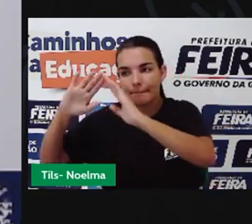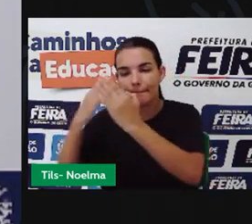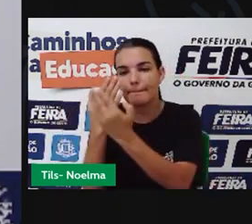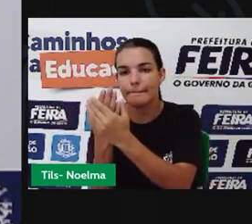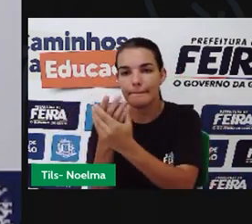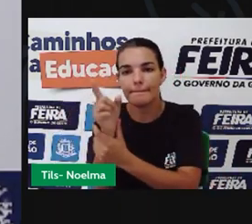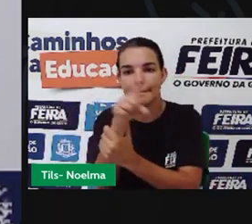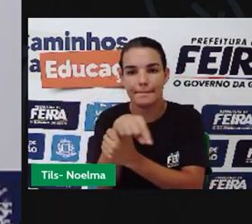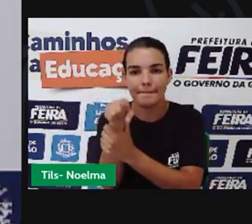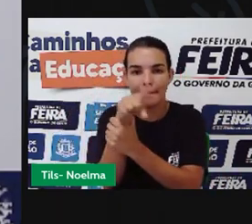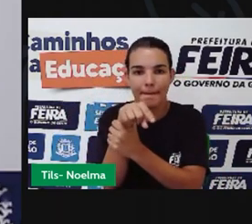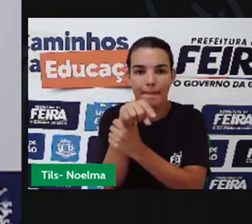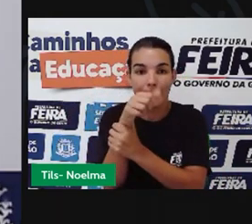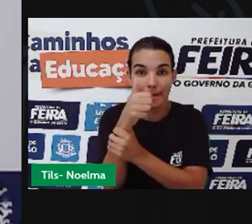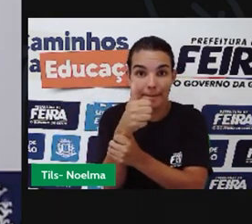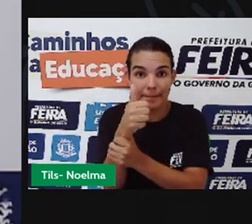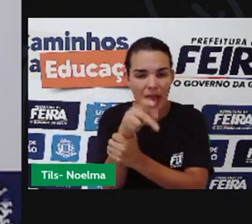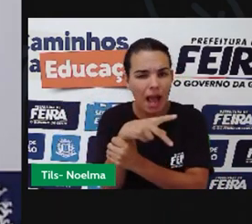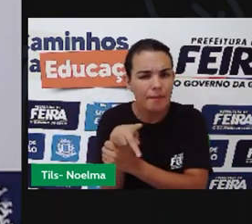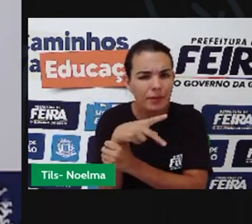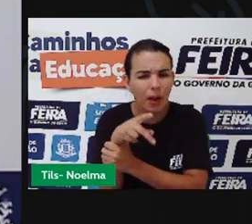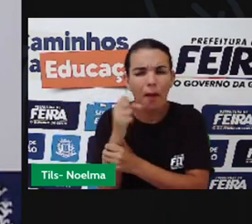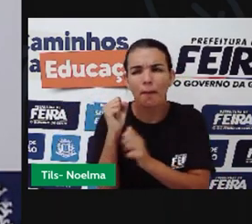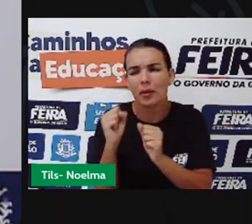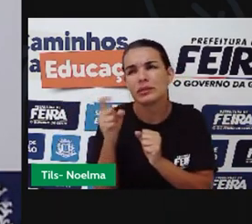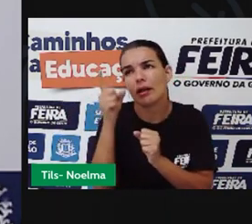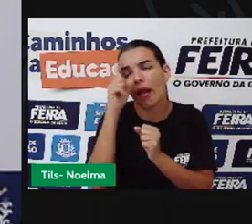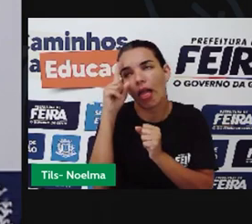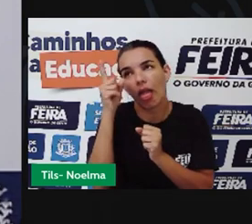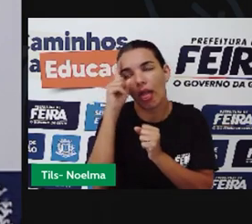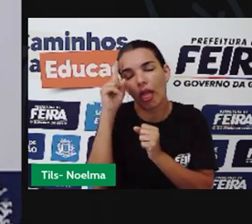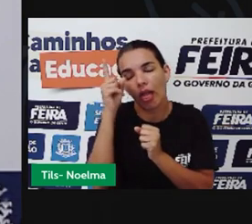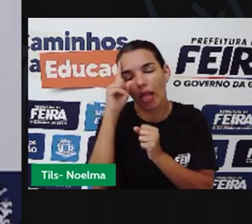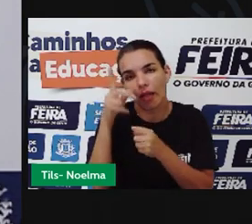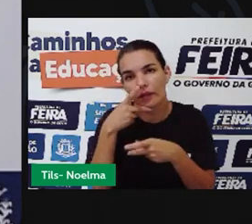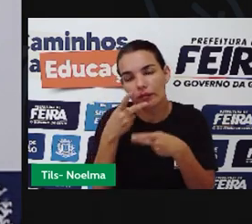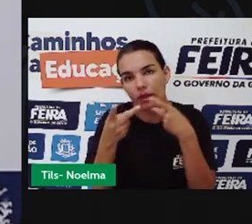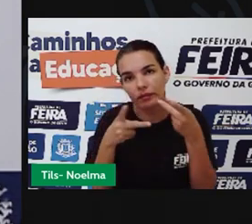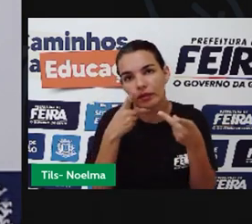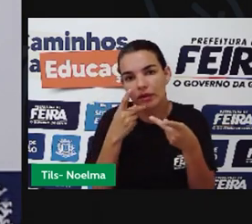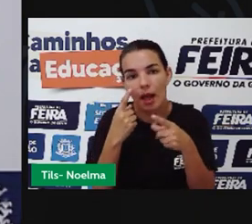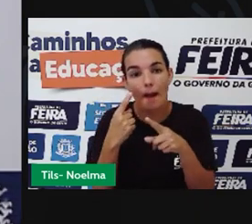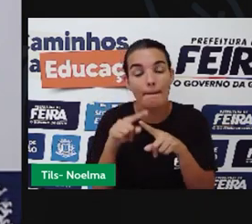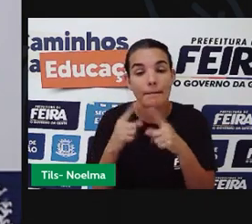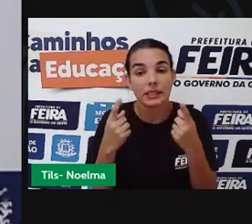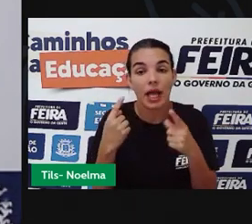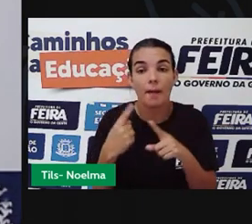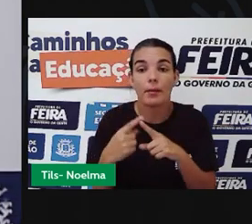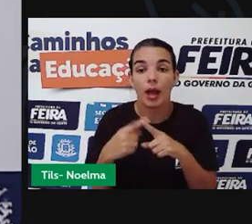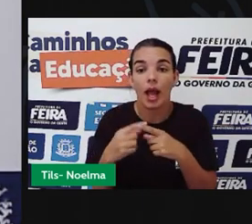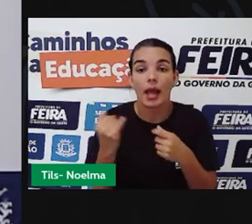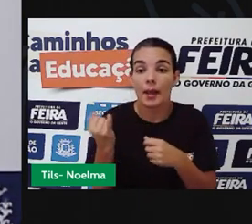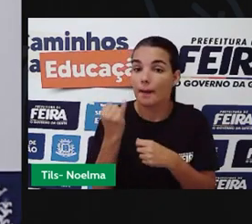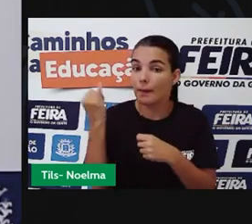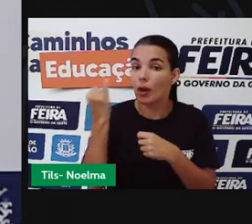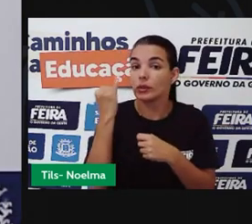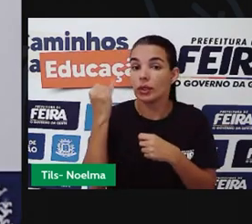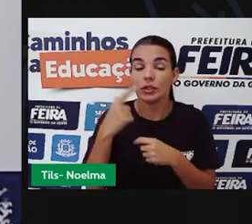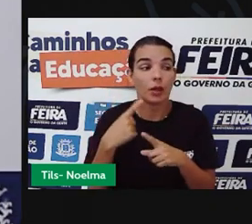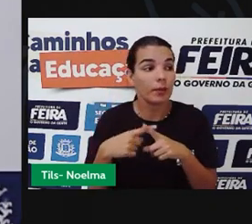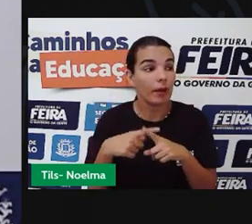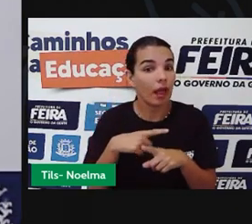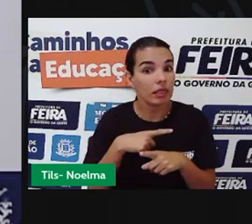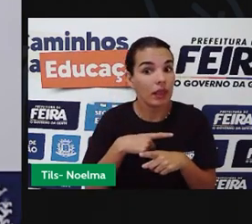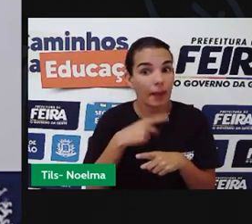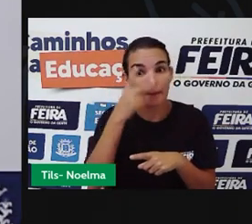vocês. A prova pode estar sendo até repetitiva ao dizer isso, mas é porque é extremamente importante isso, gente. Tem gente que não